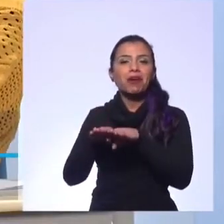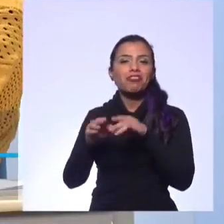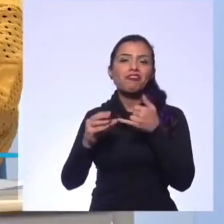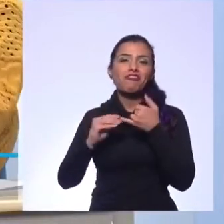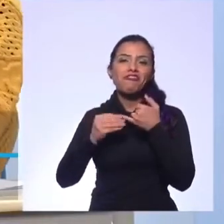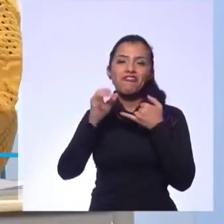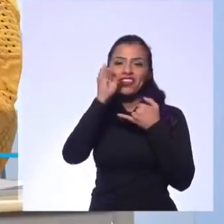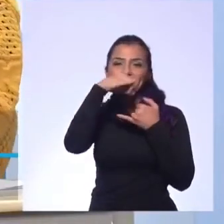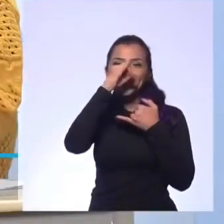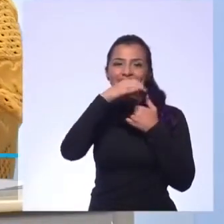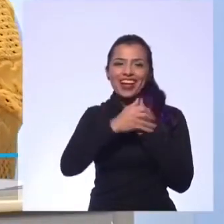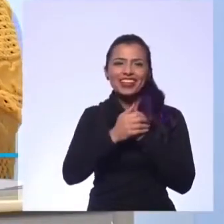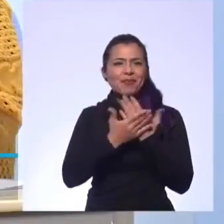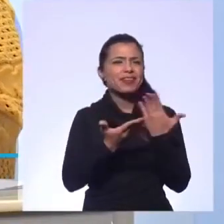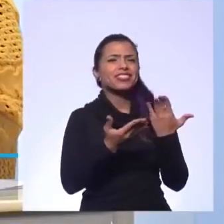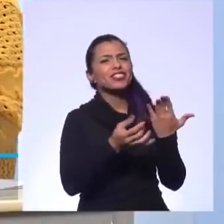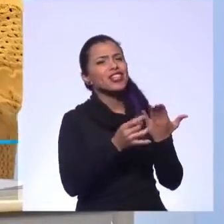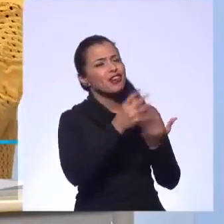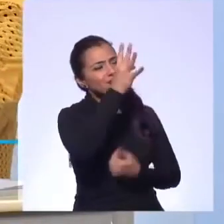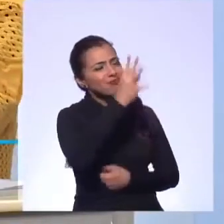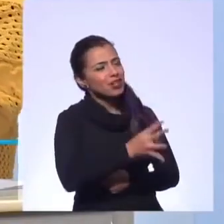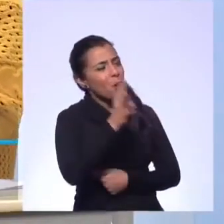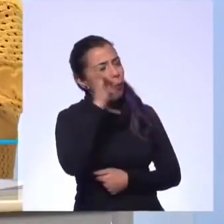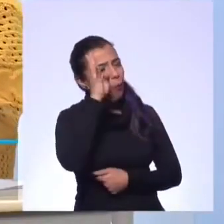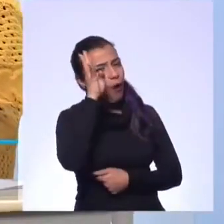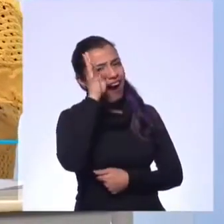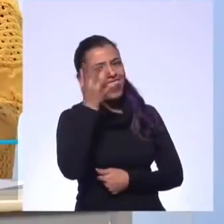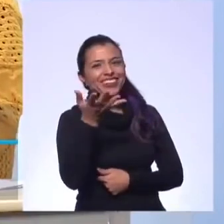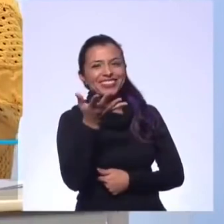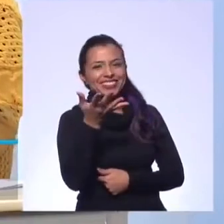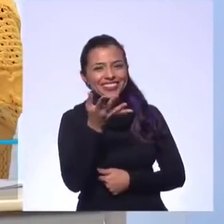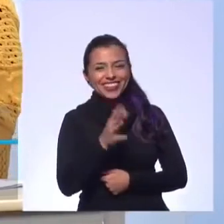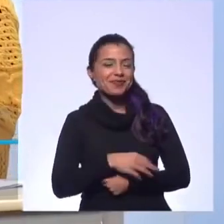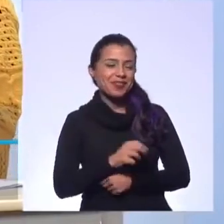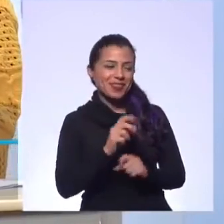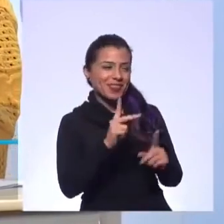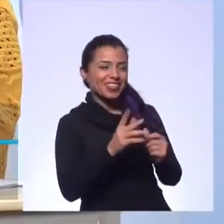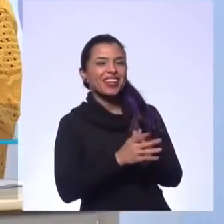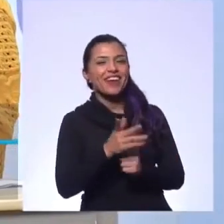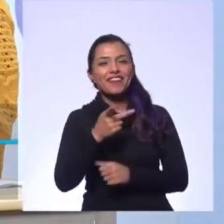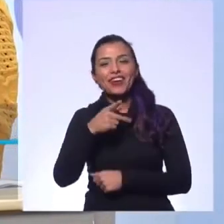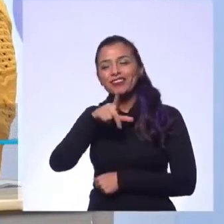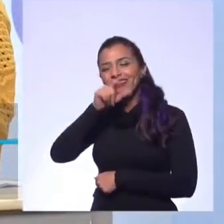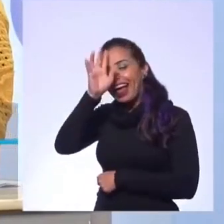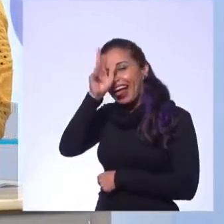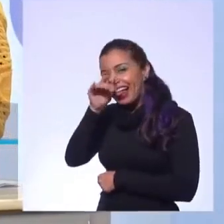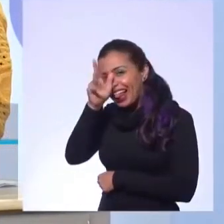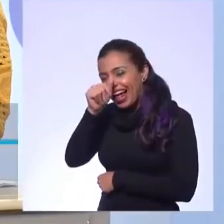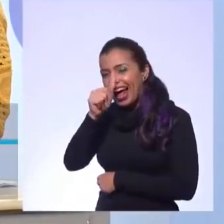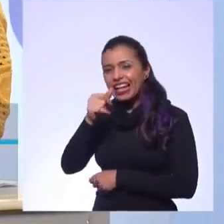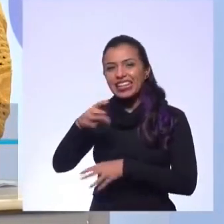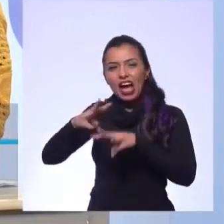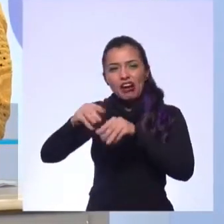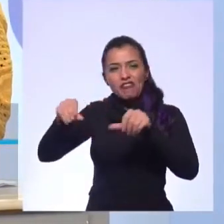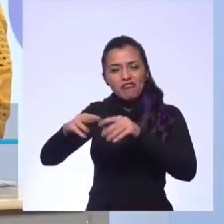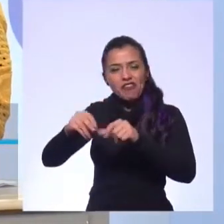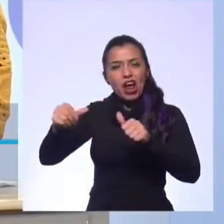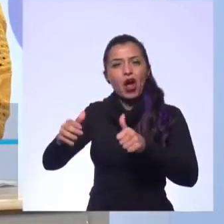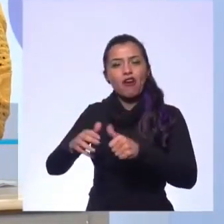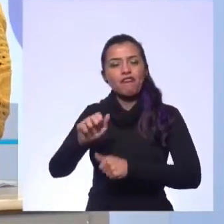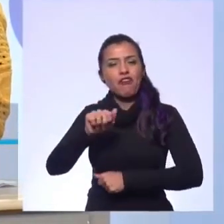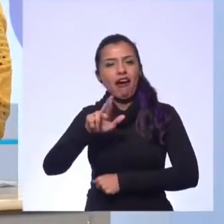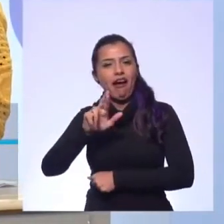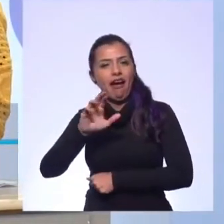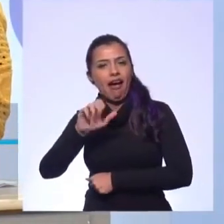quarta, gente, não é hoje. Tá? Mas tudo bem. Feijoada, galinhada, farofa,